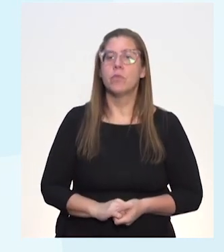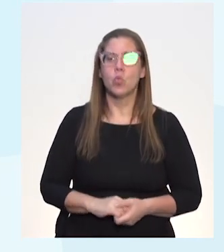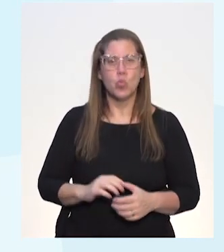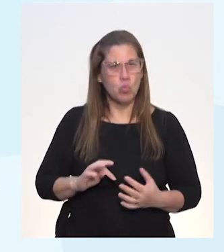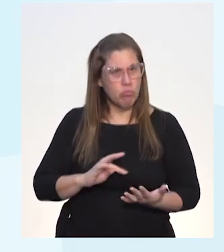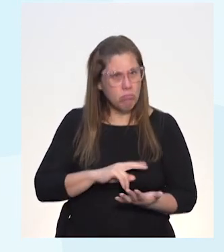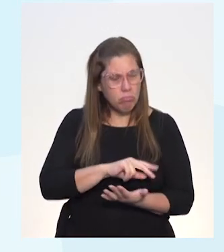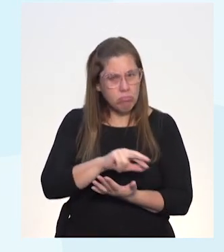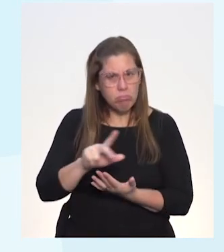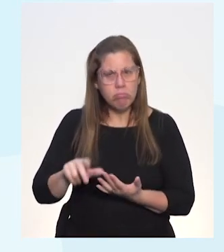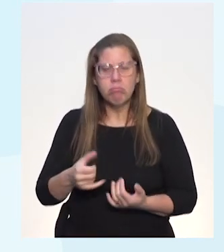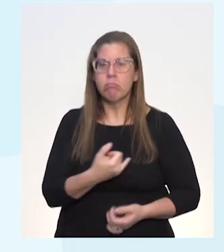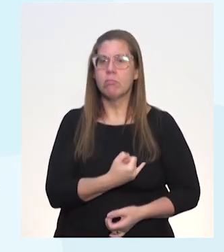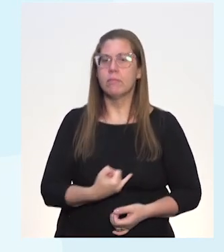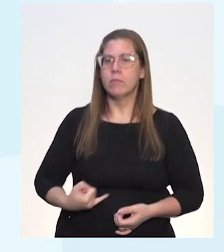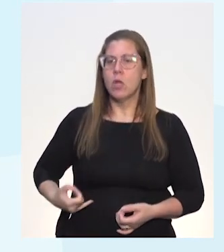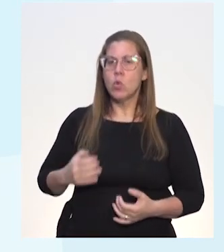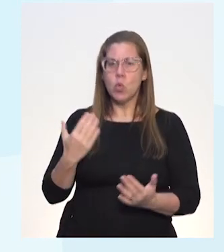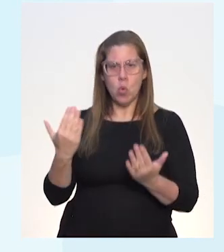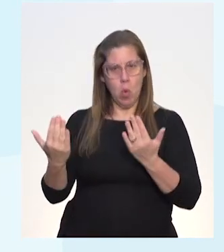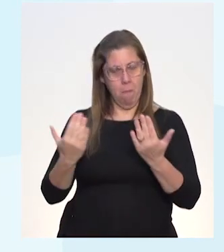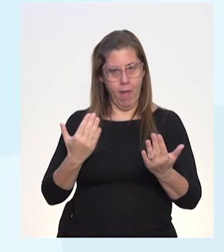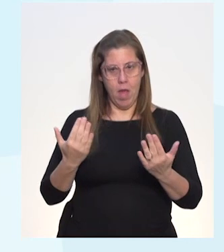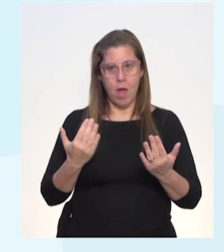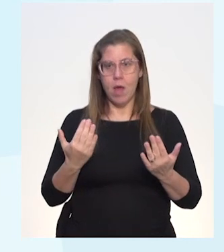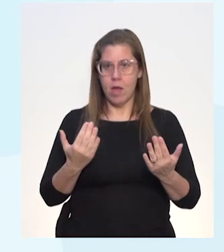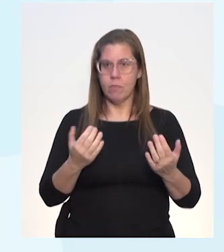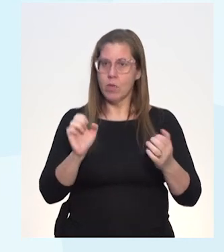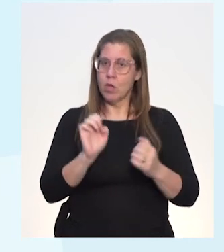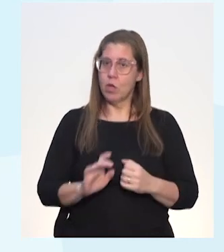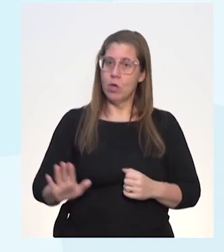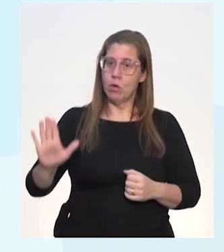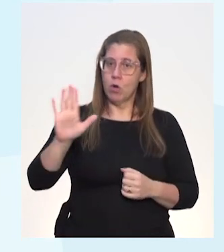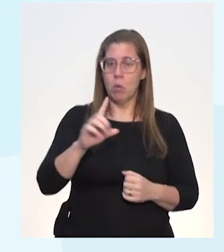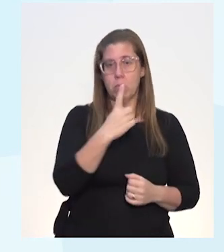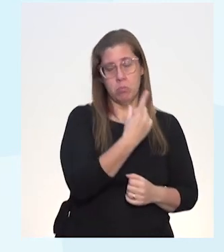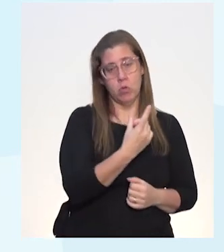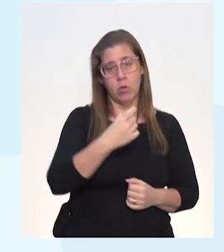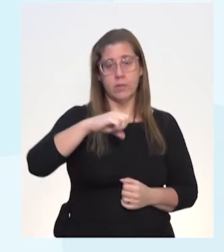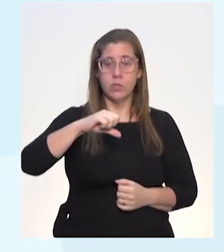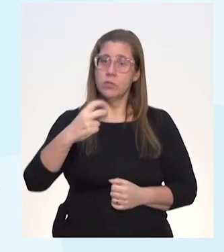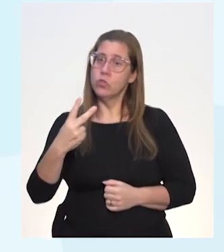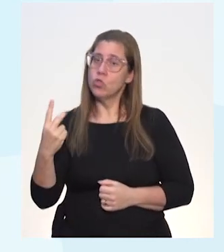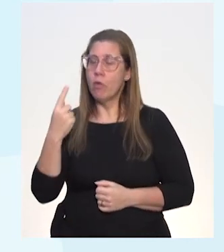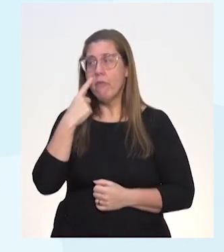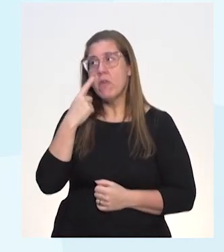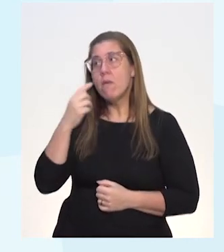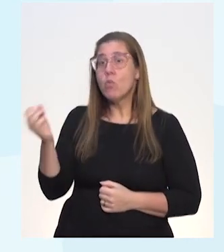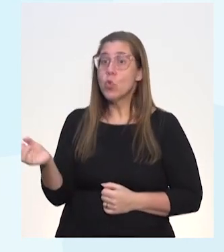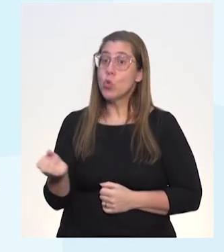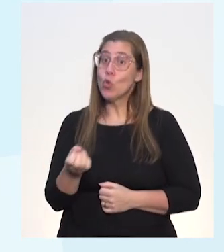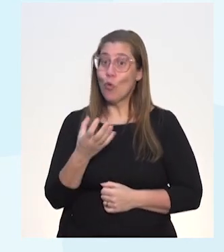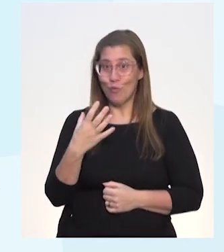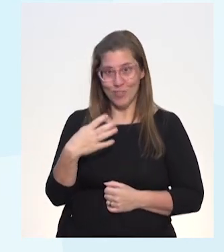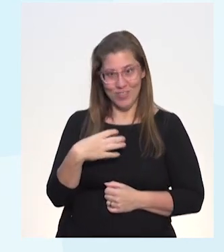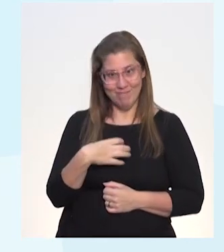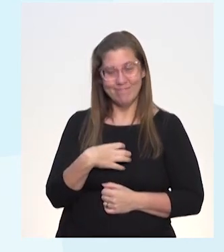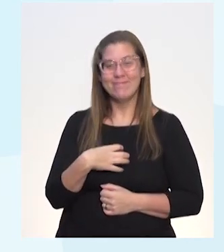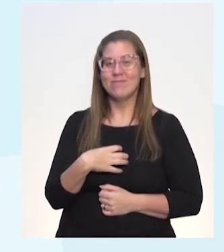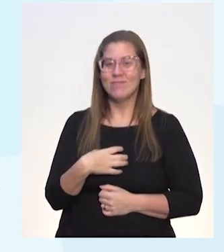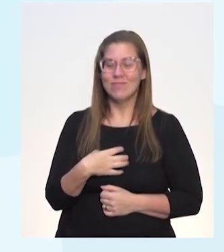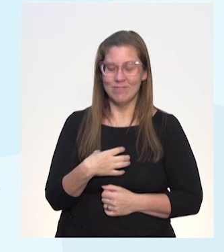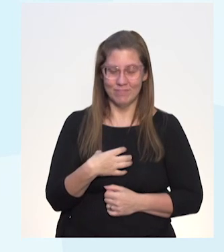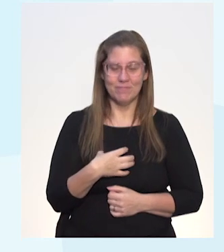Otomano. E quando a gente compara com a Europa de 1922, a gente vê então uma nova formatação